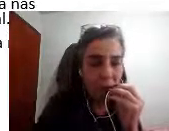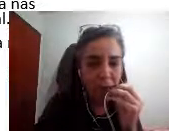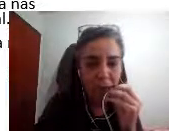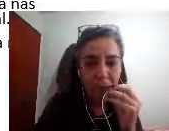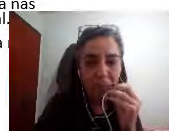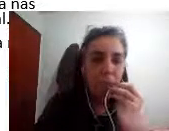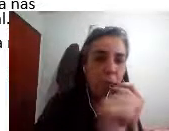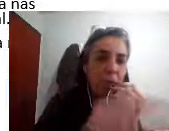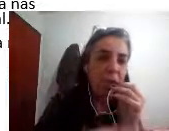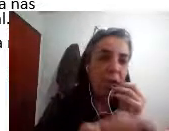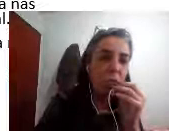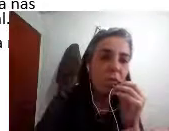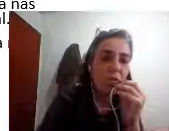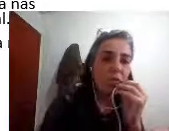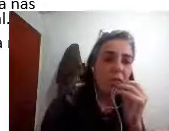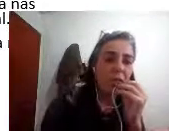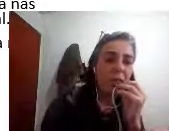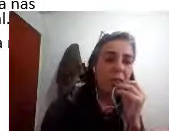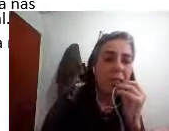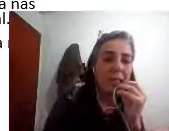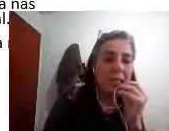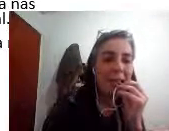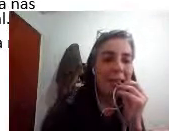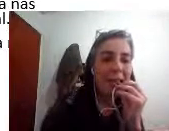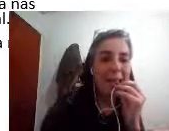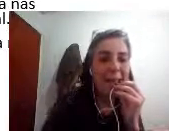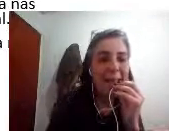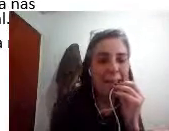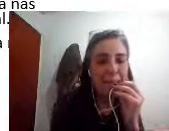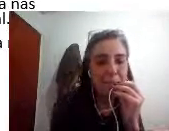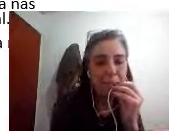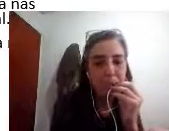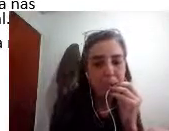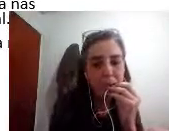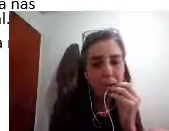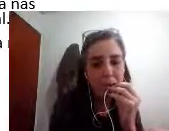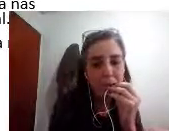você vai o quê? Responder algumas questões aí